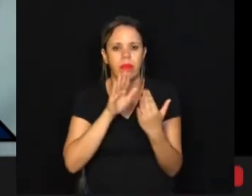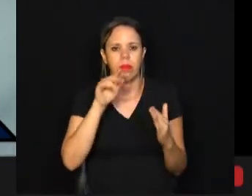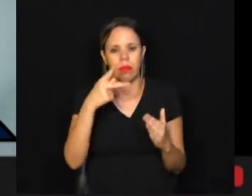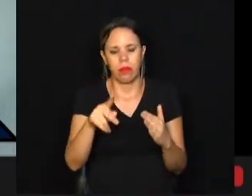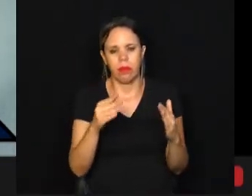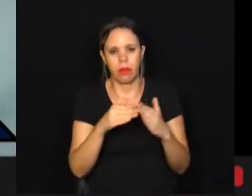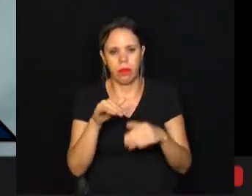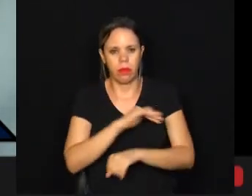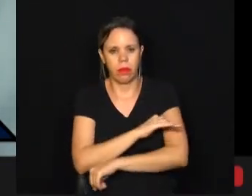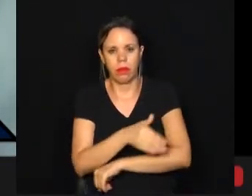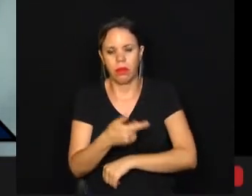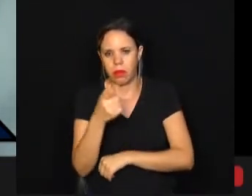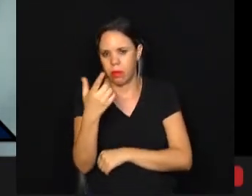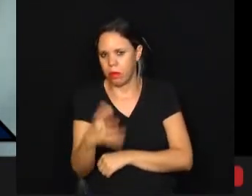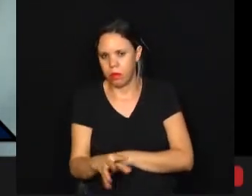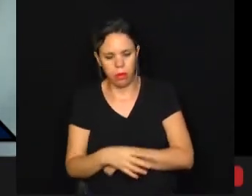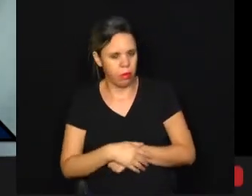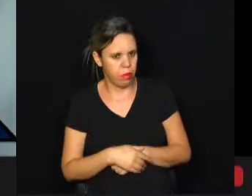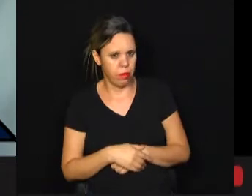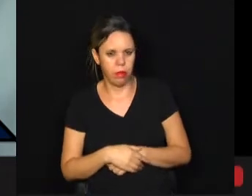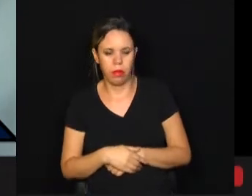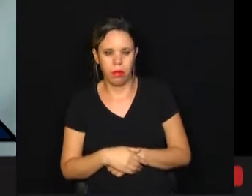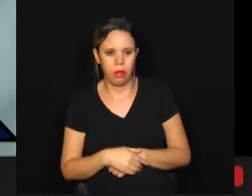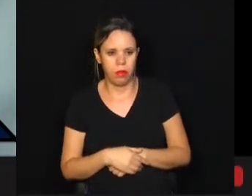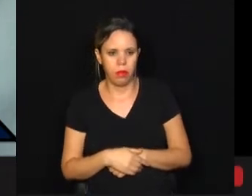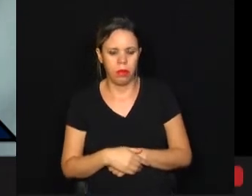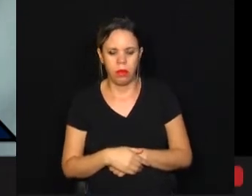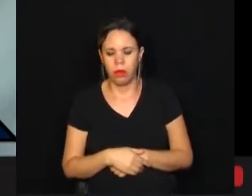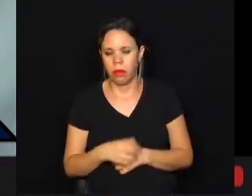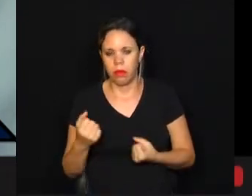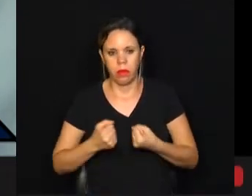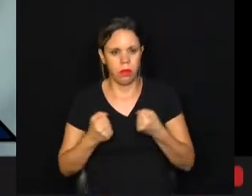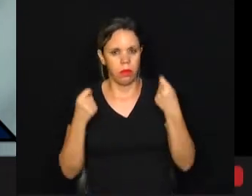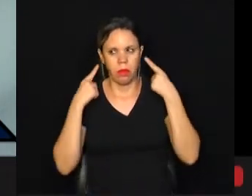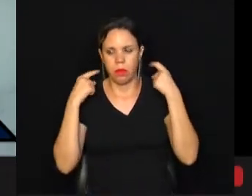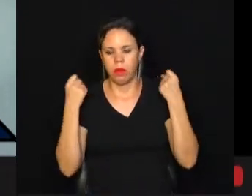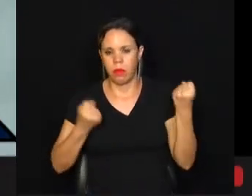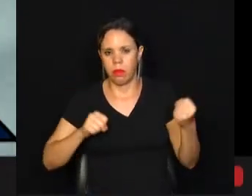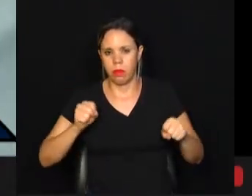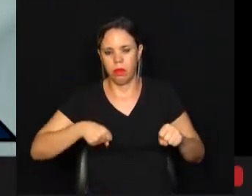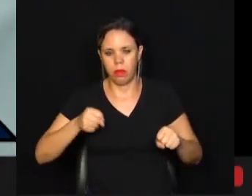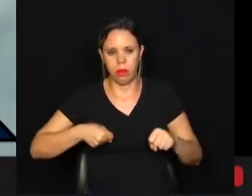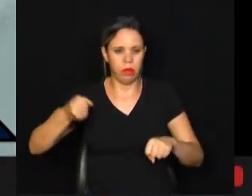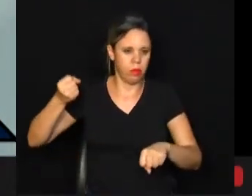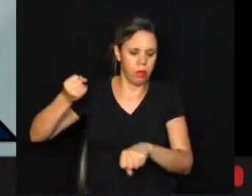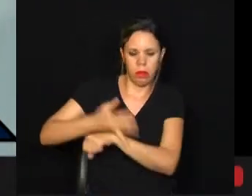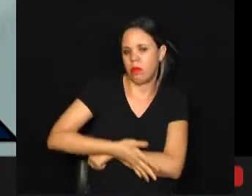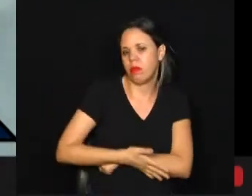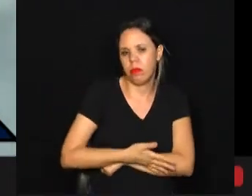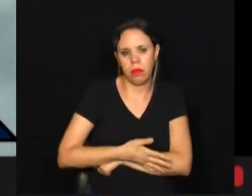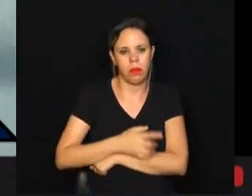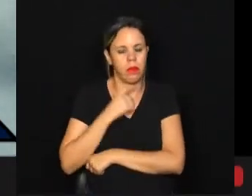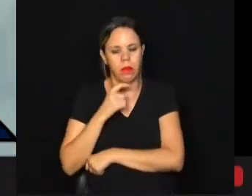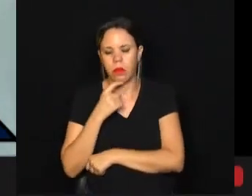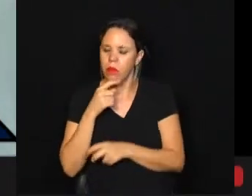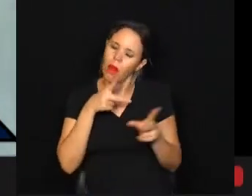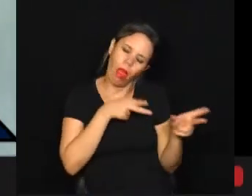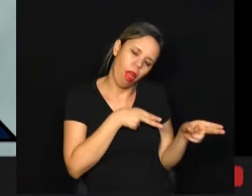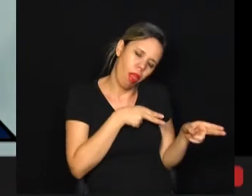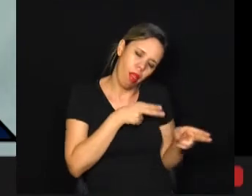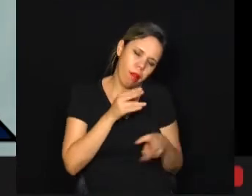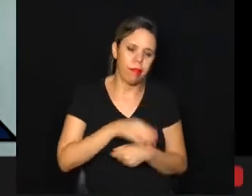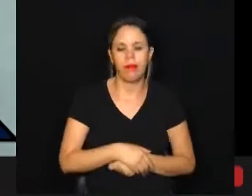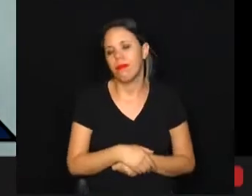esquina da tua casa, ou aqueles carros ligados varando a madrugada inteira, não deixando ninguém